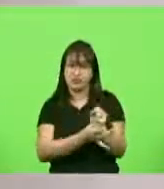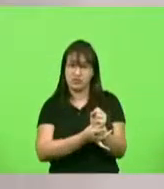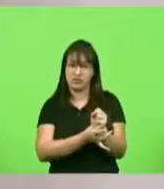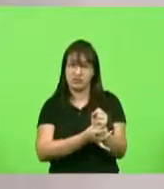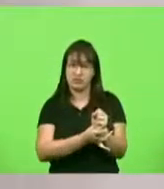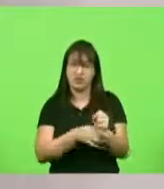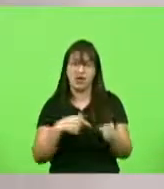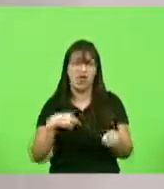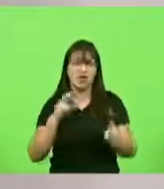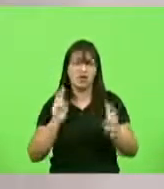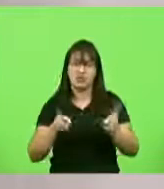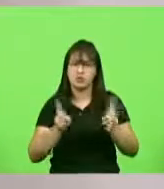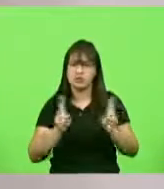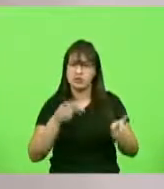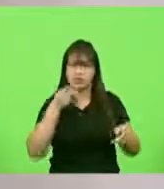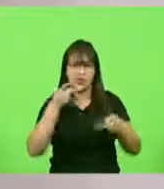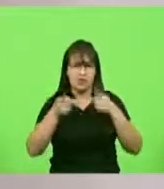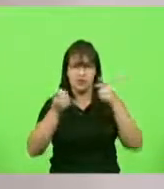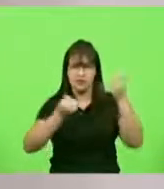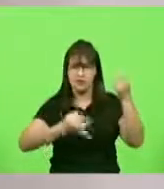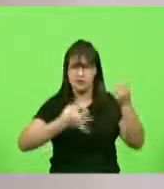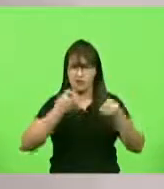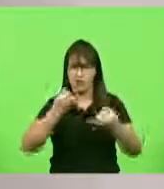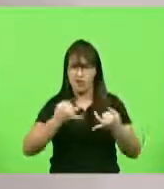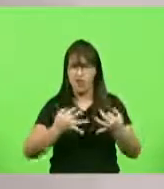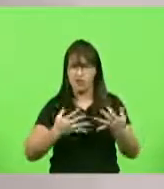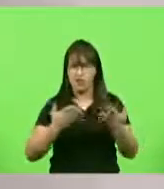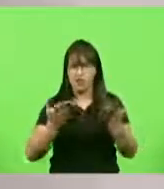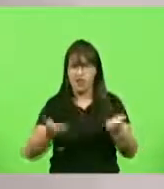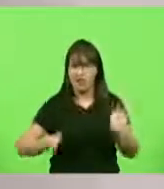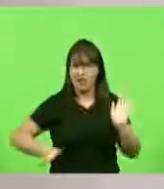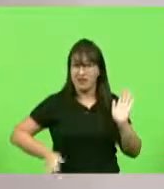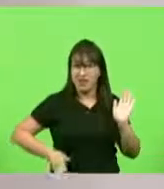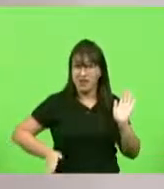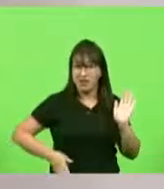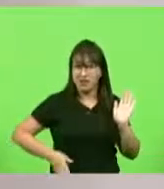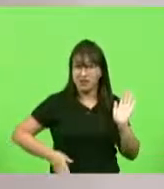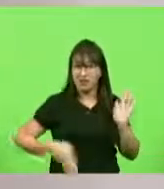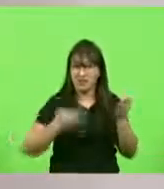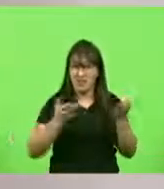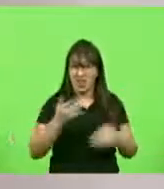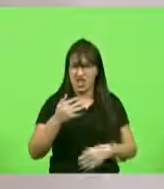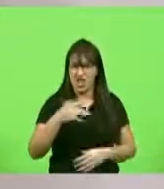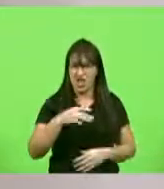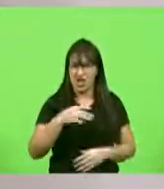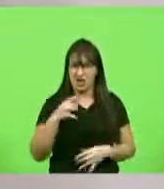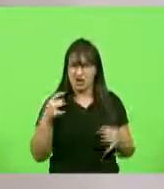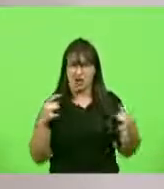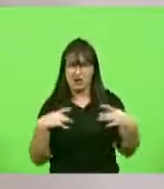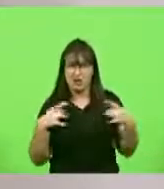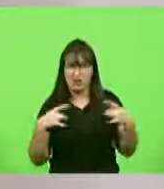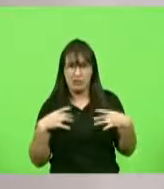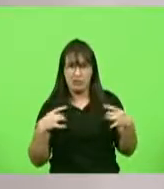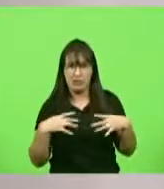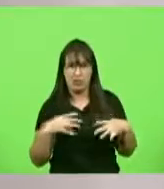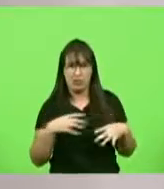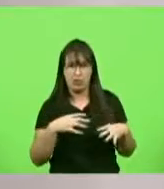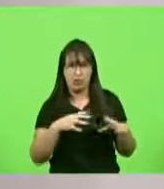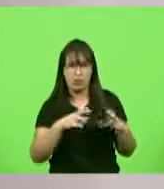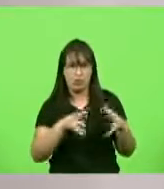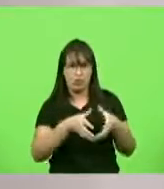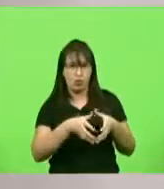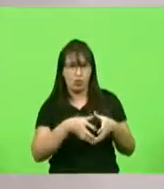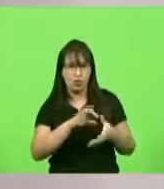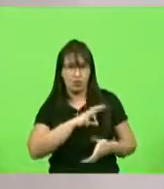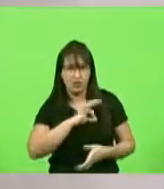sempre digo aqui, bandido não tem medo da lei. Não tem medo do policial. Por quê?